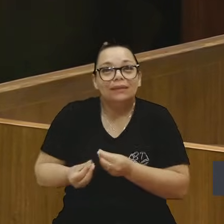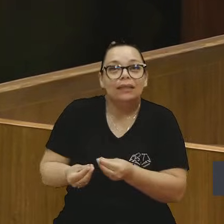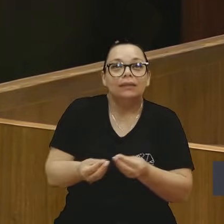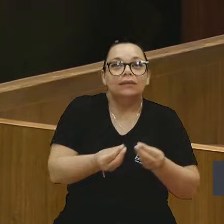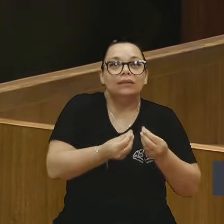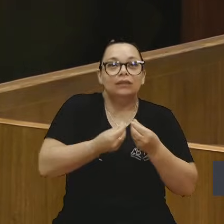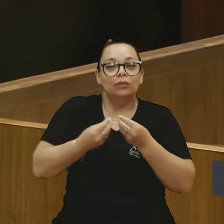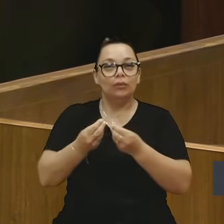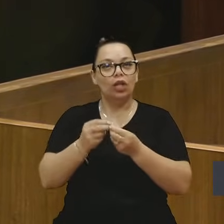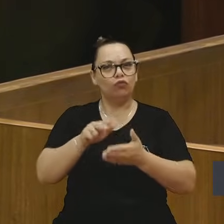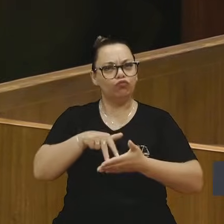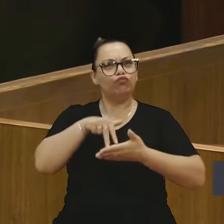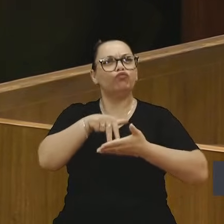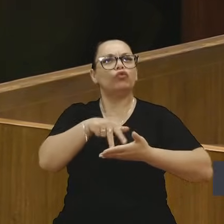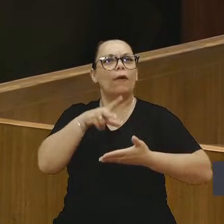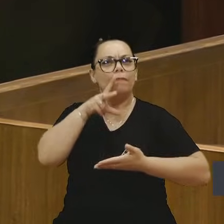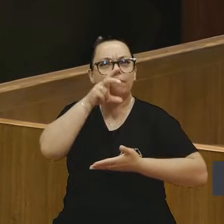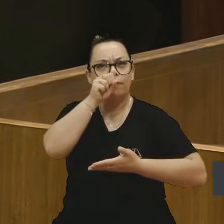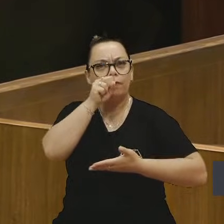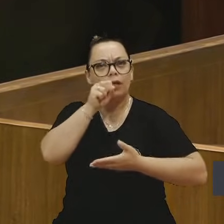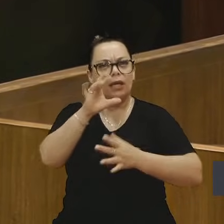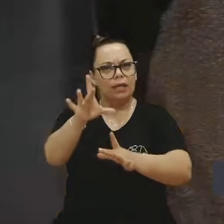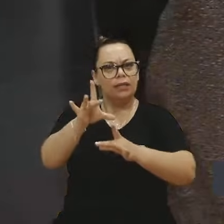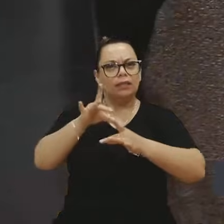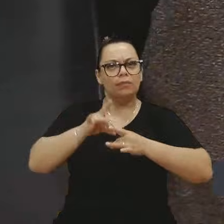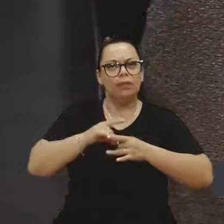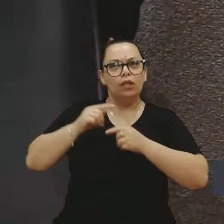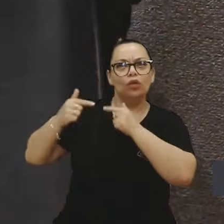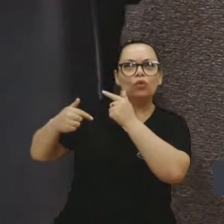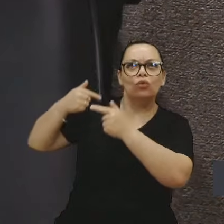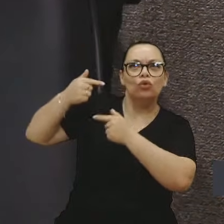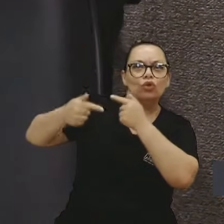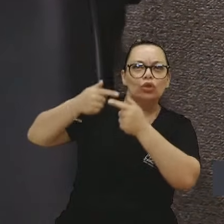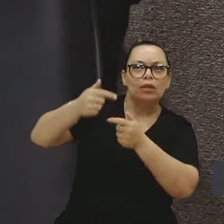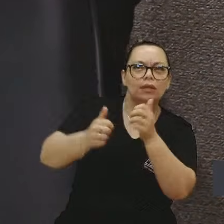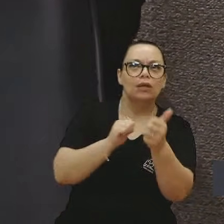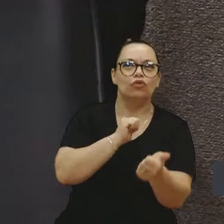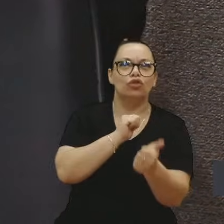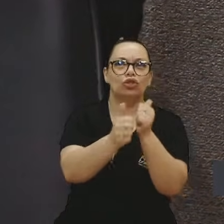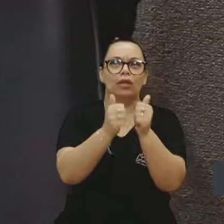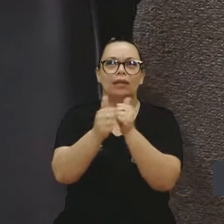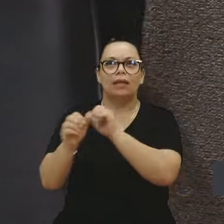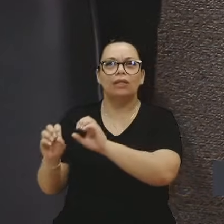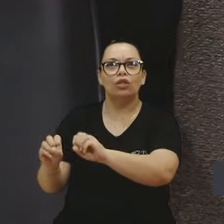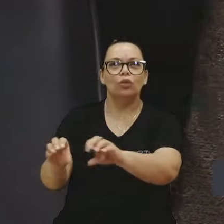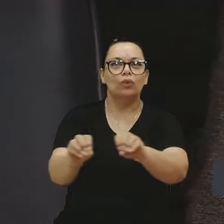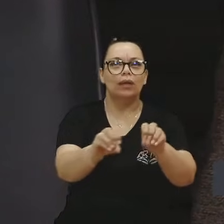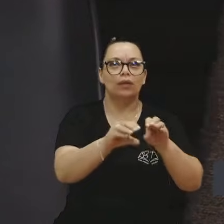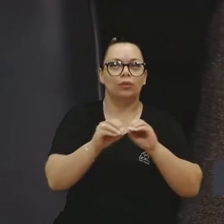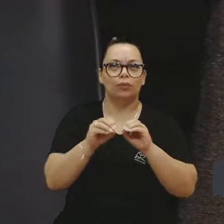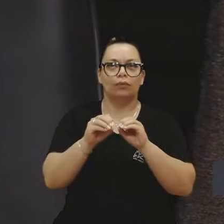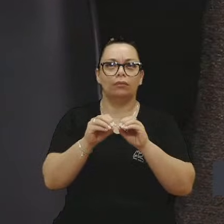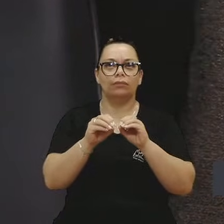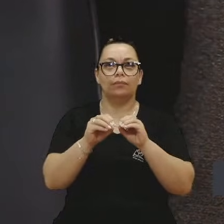sensibilidade e firmeza, inspirando gerações de atletas e educadores. Ao receber essa